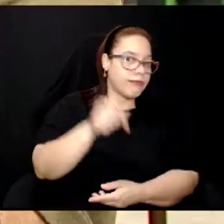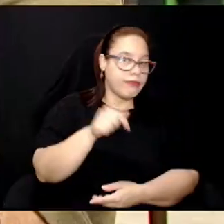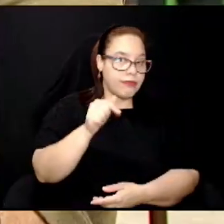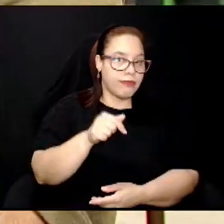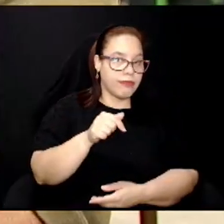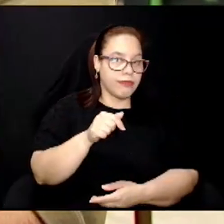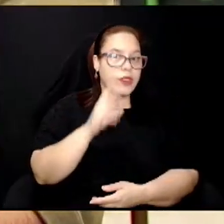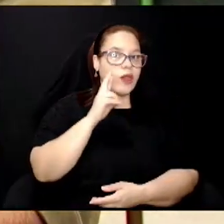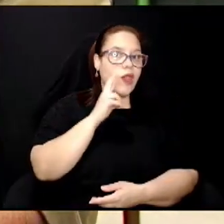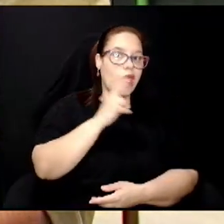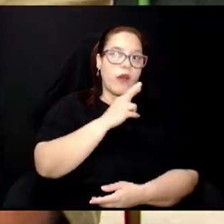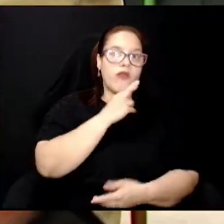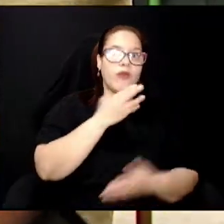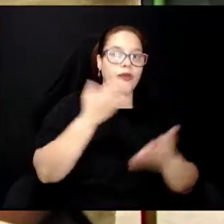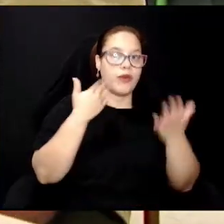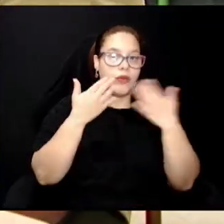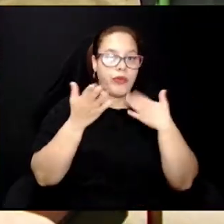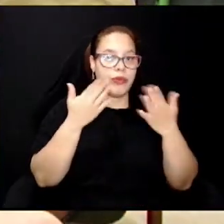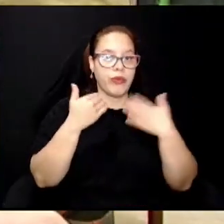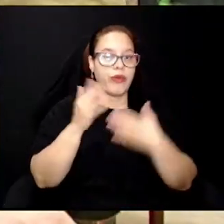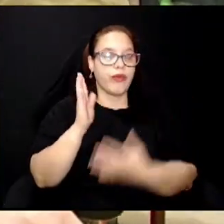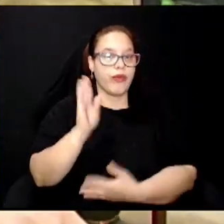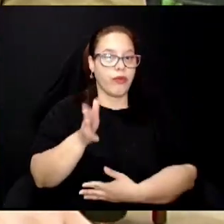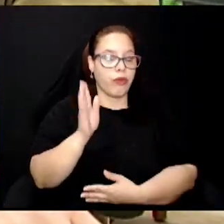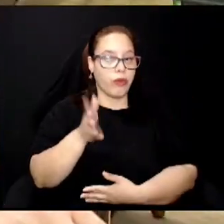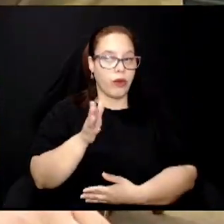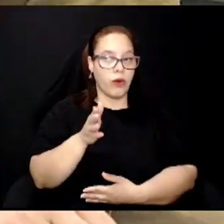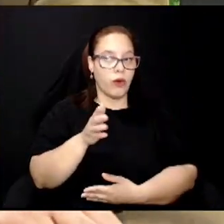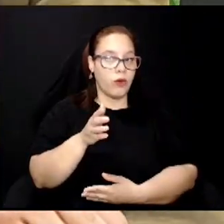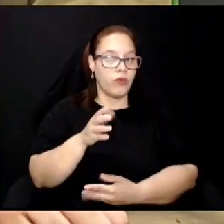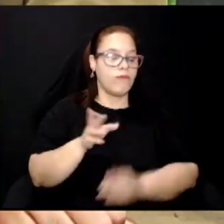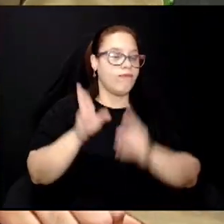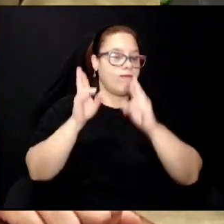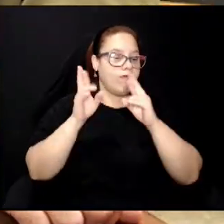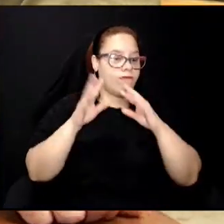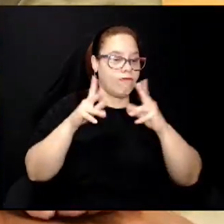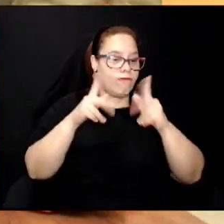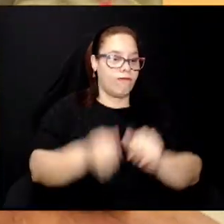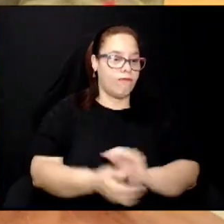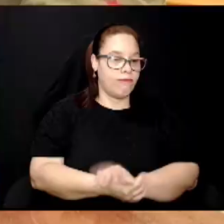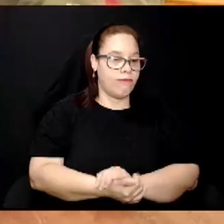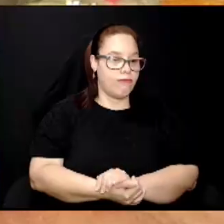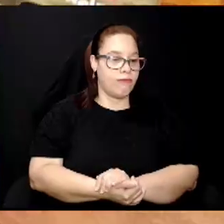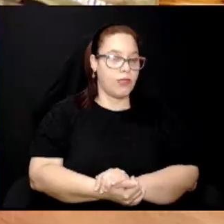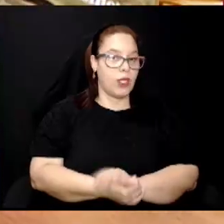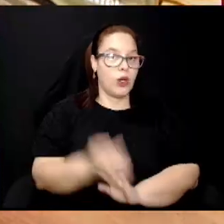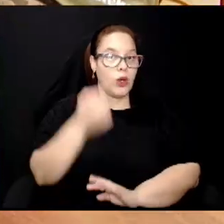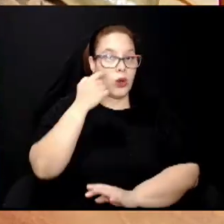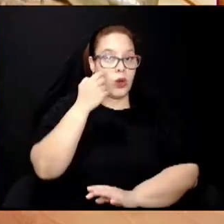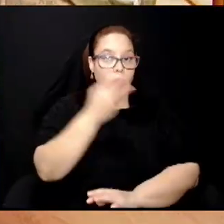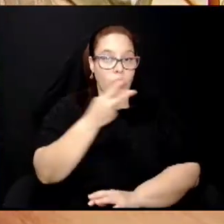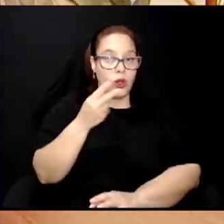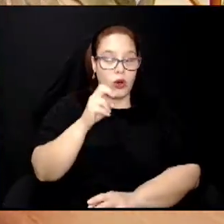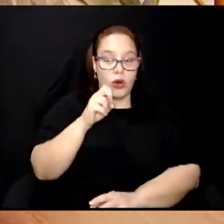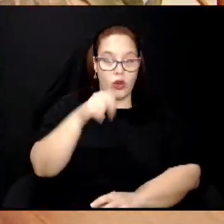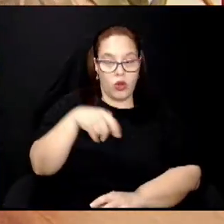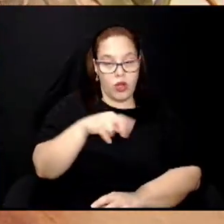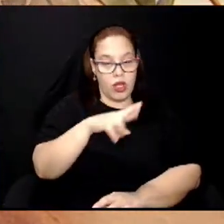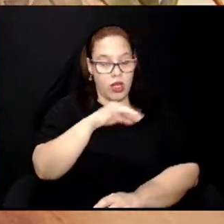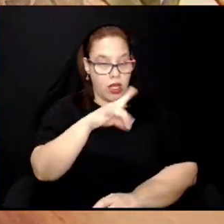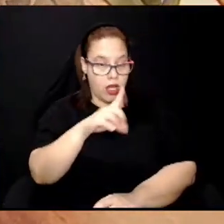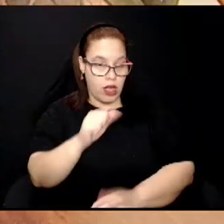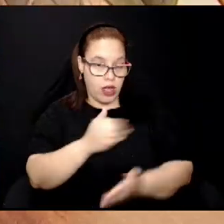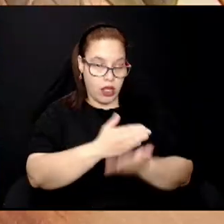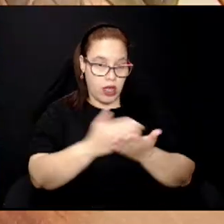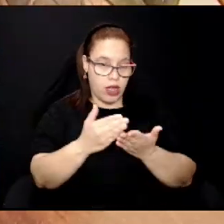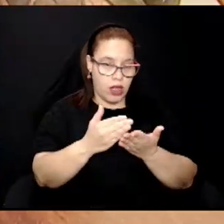a gente vai bater um papo já, falar da sua expectativa e tudo mais. Tô vendo 2 entradinhas aqui, porque, como é? Tem entrada,